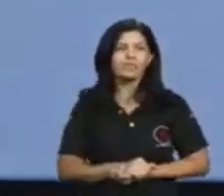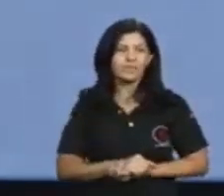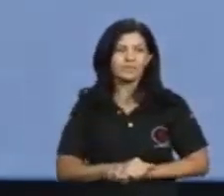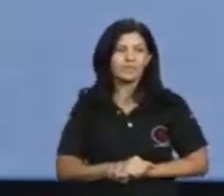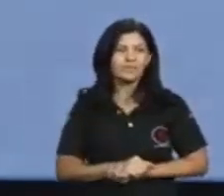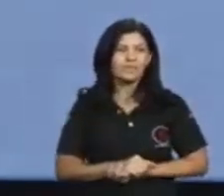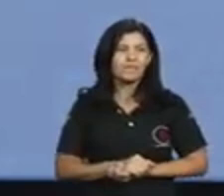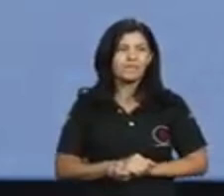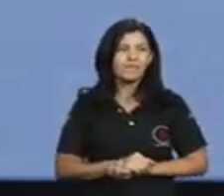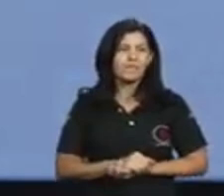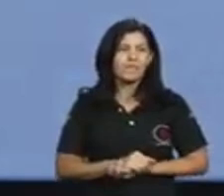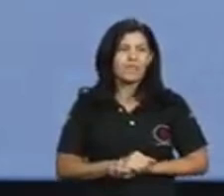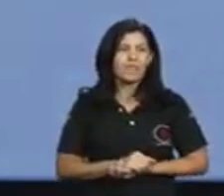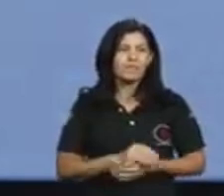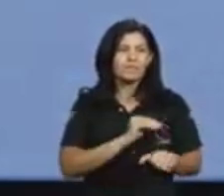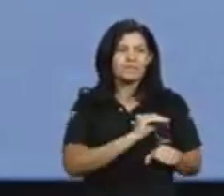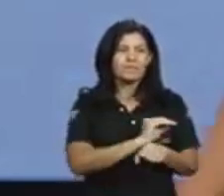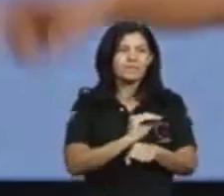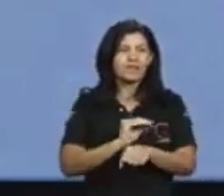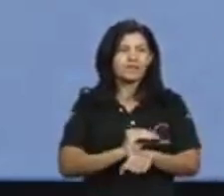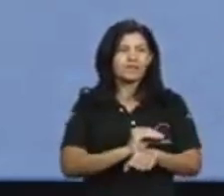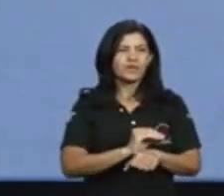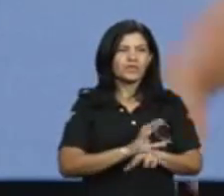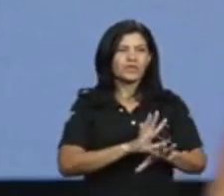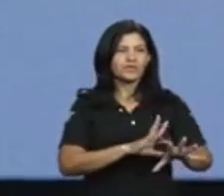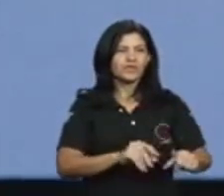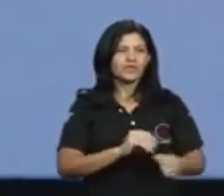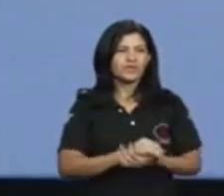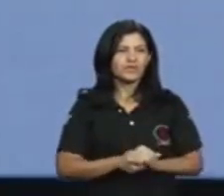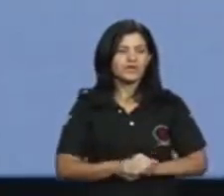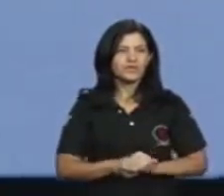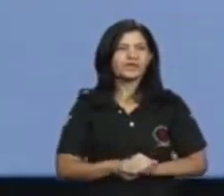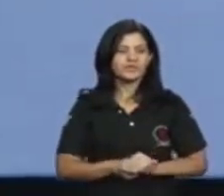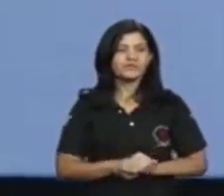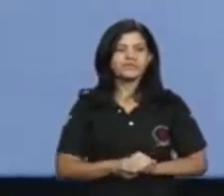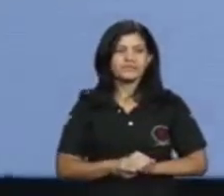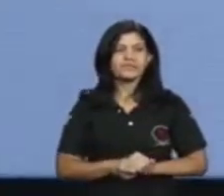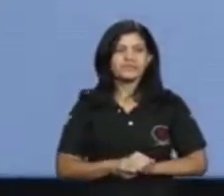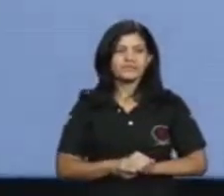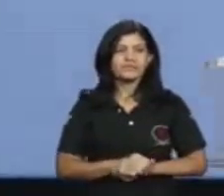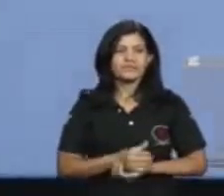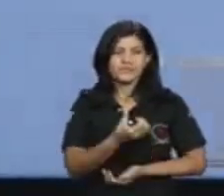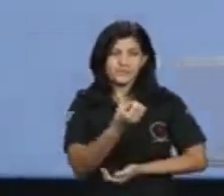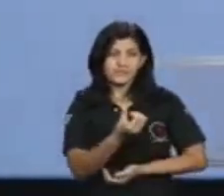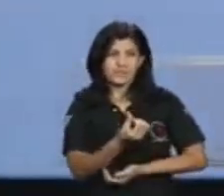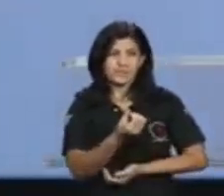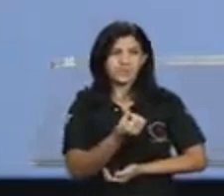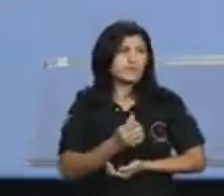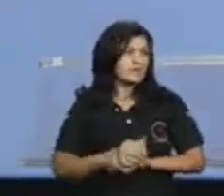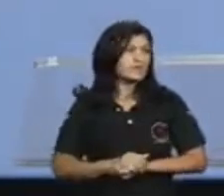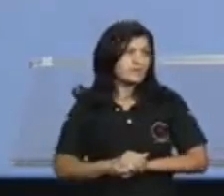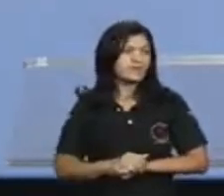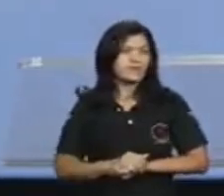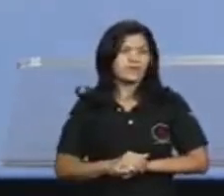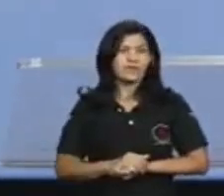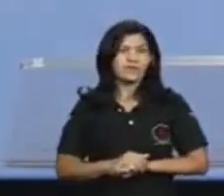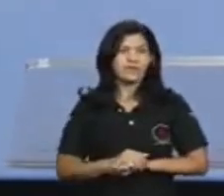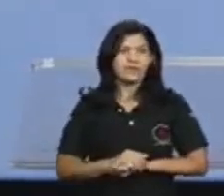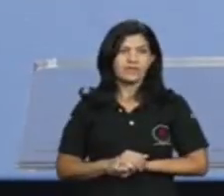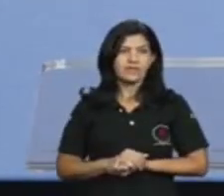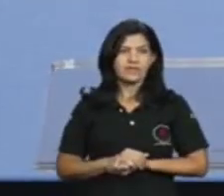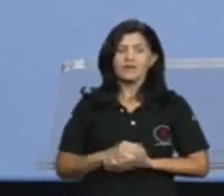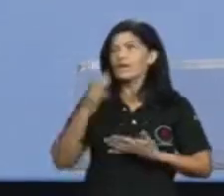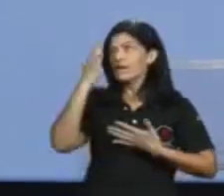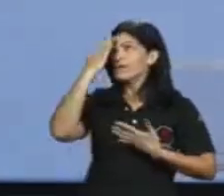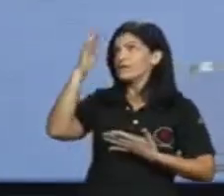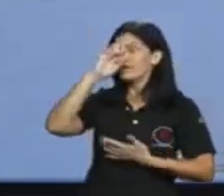arrumar as nossas coisas e logo cedo embarcar. Amanhã teremos 2 estados e 6 eventos durante o dia. Mas eu agradeço ao Senhor